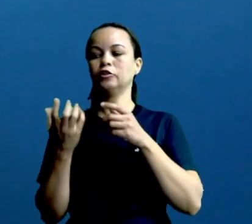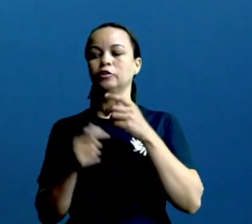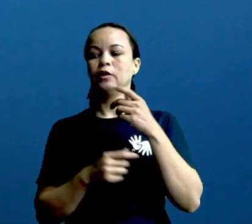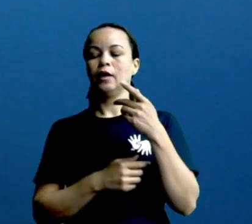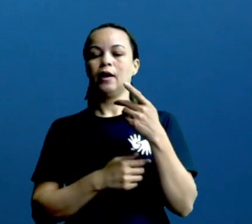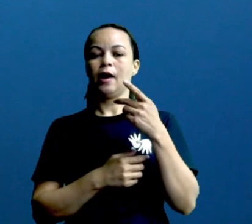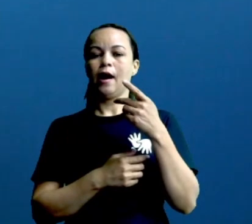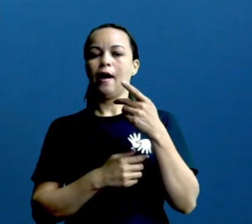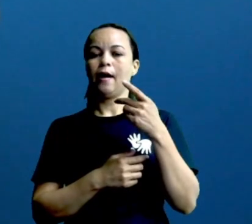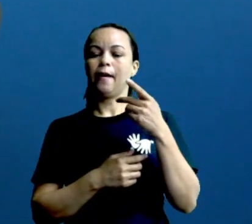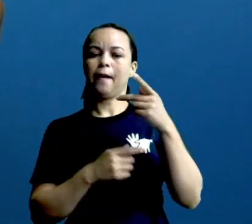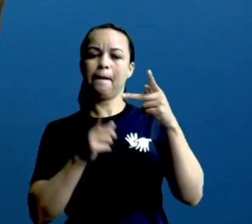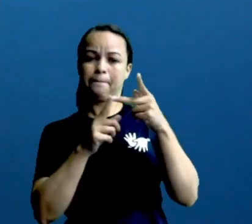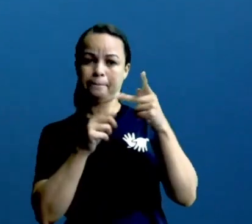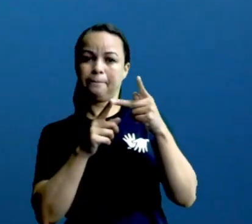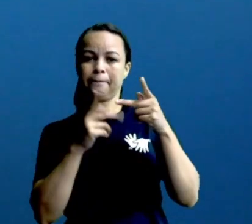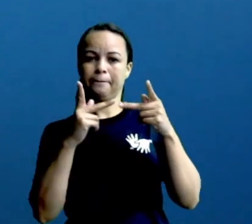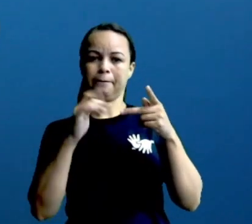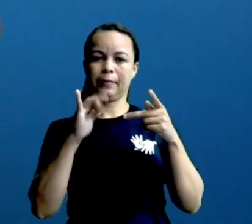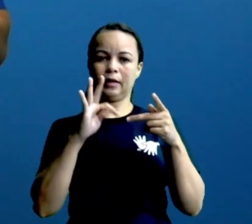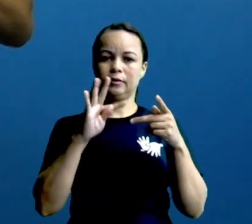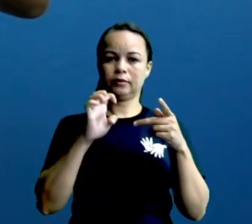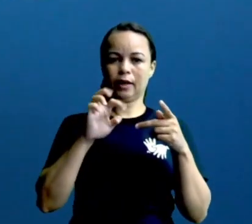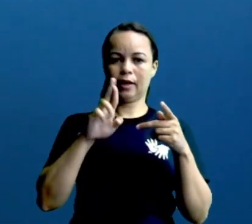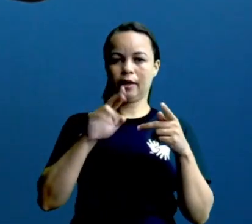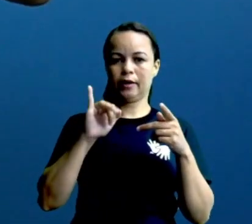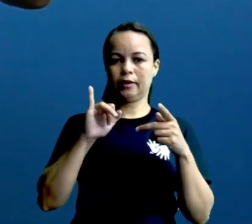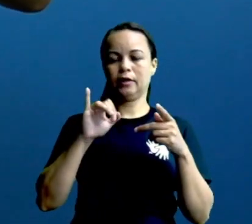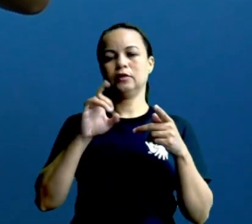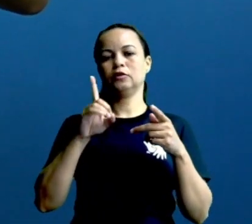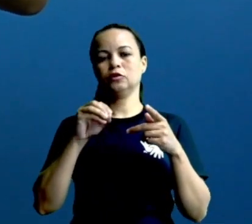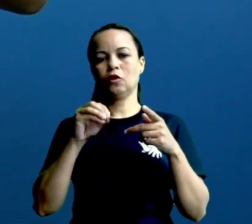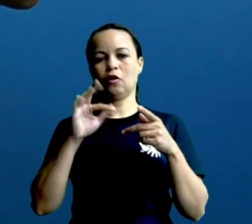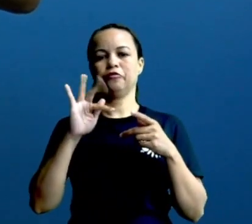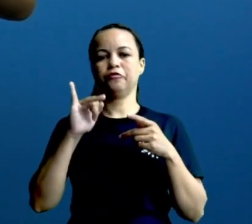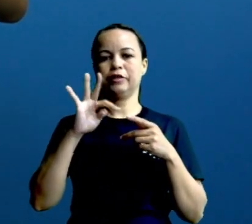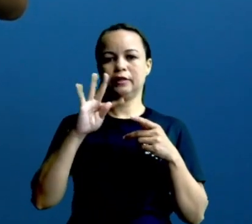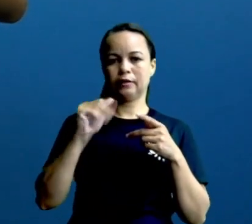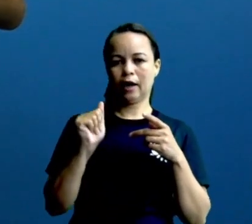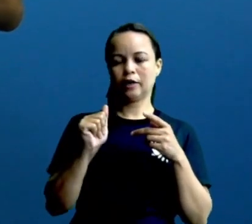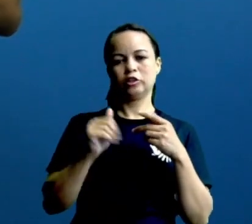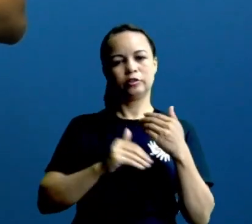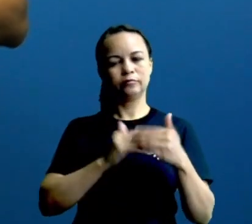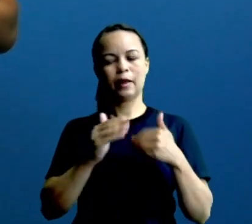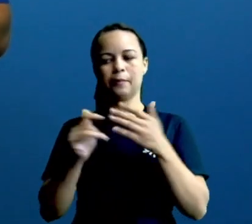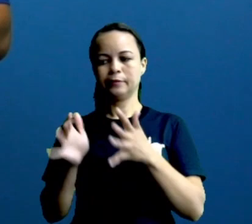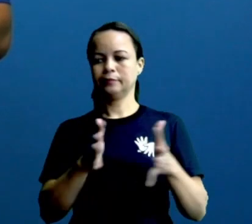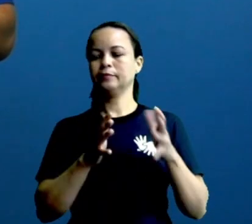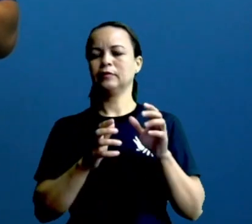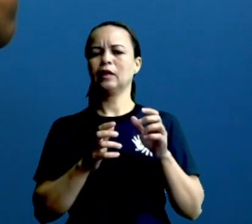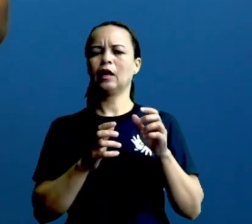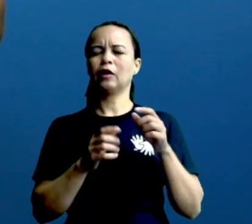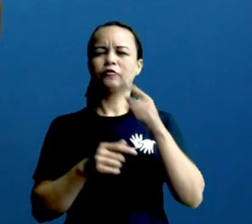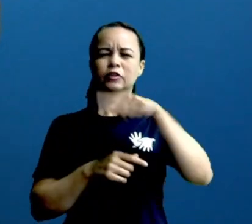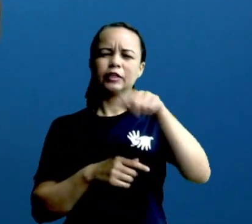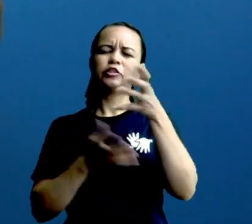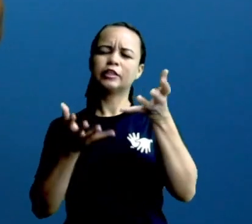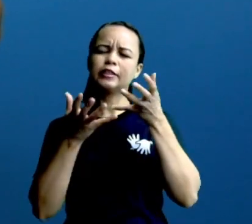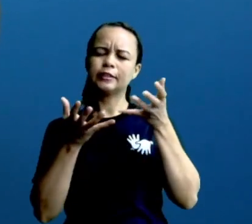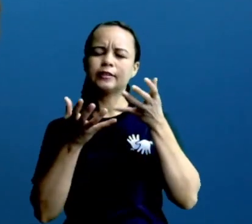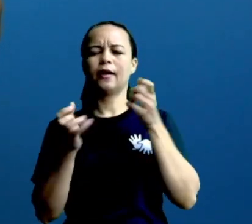da reprodução. Perfeito? Eu vou dar aqui uma dica, caso você queira aprofundar um pouquinho mais, por